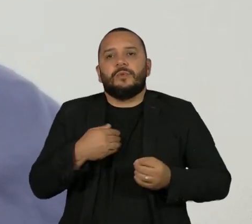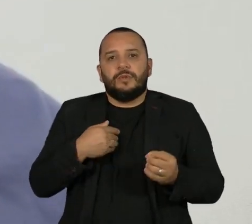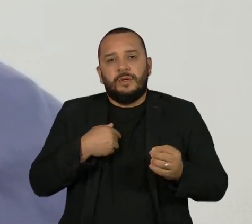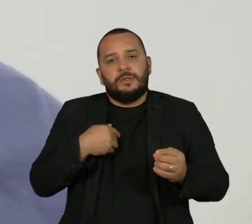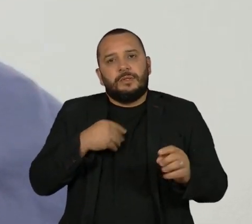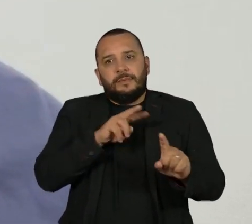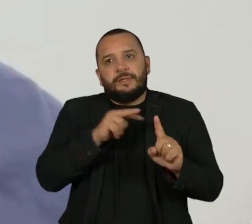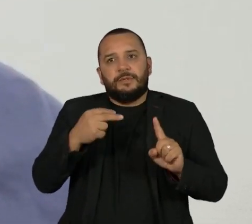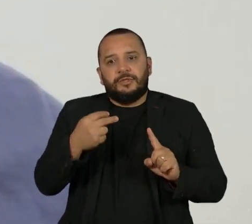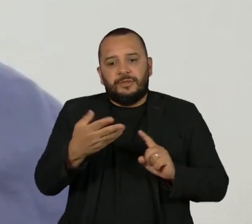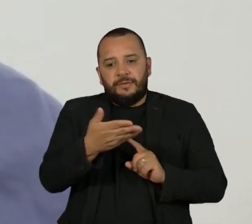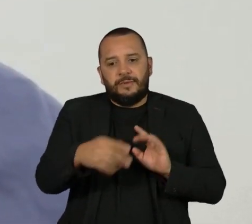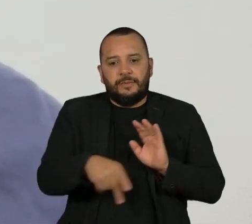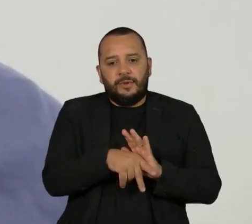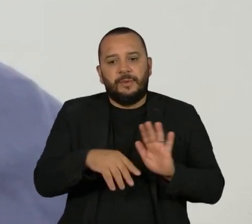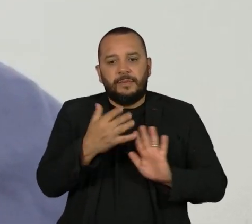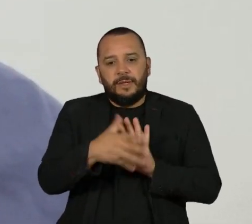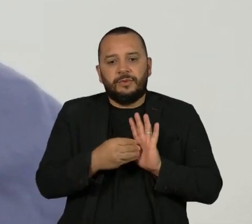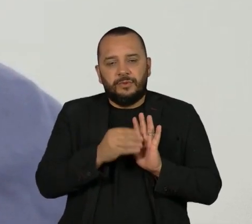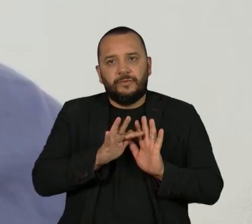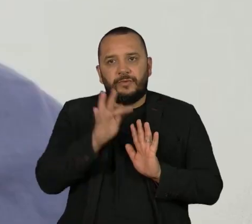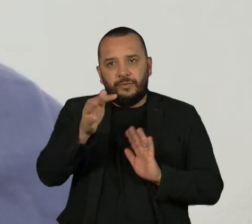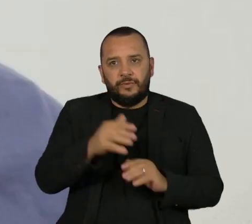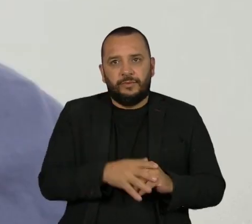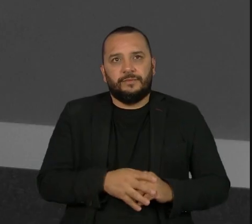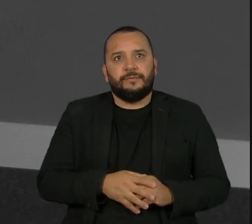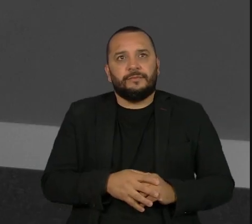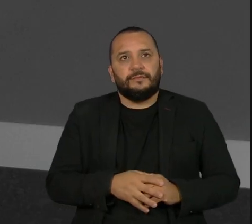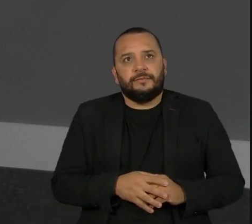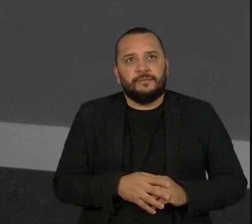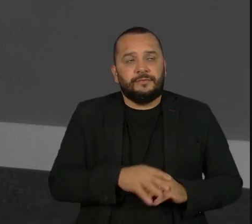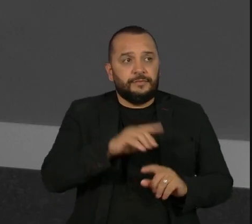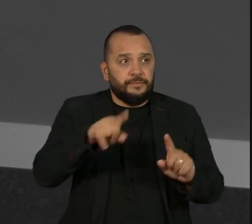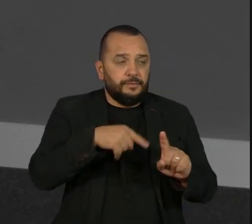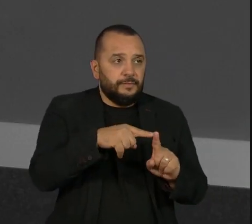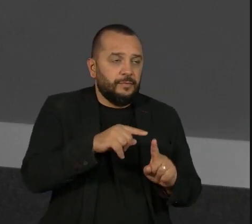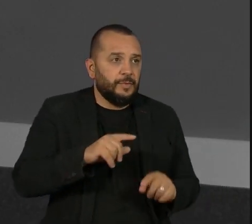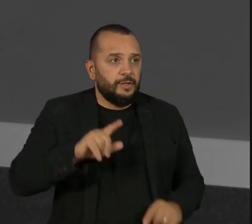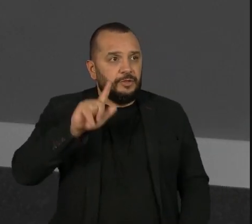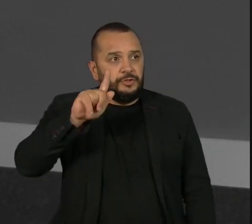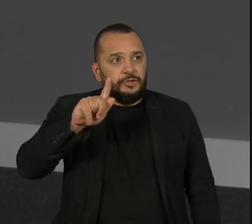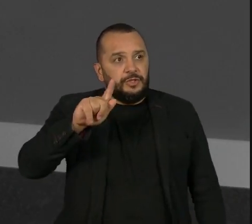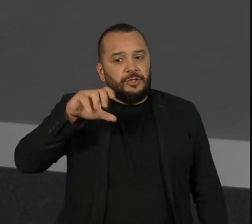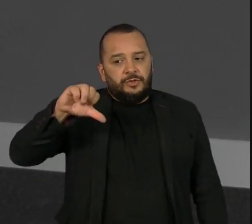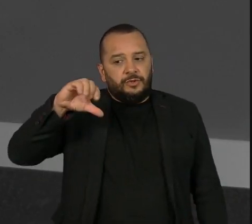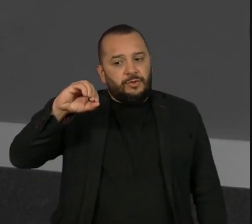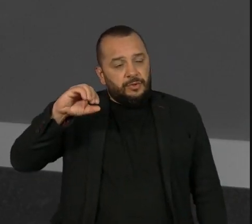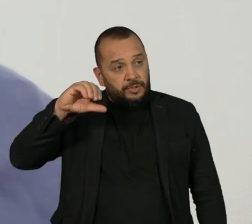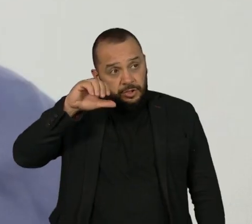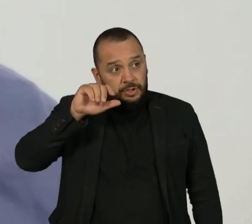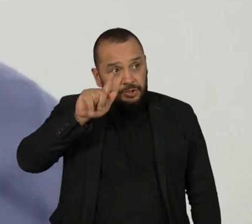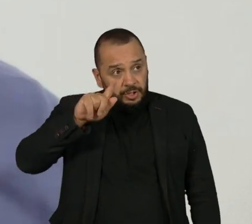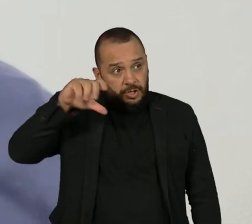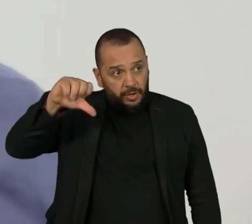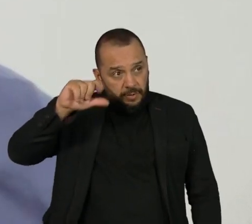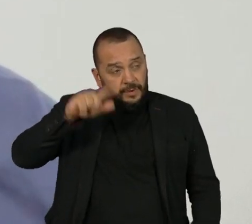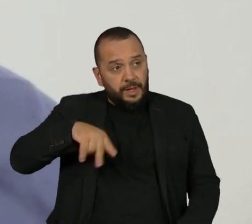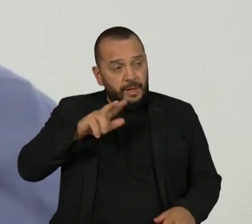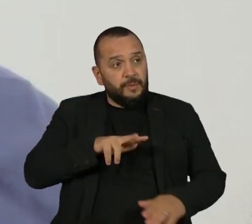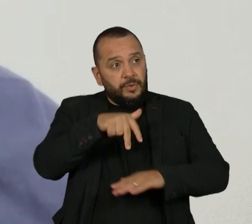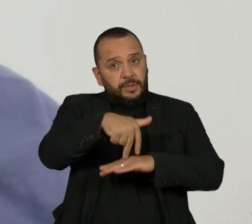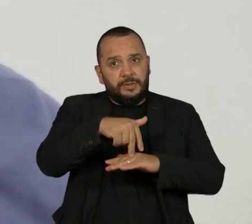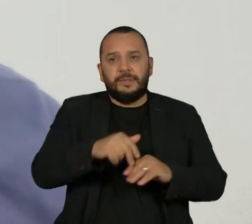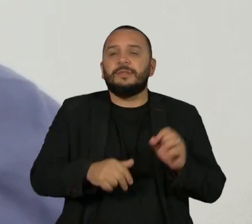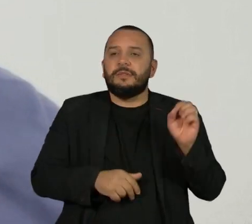Amazônia, né, no futuro, né? Então, o objetivo do G9 é protagonismo. É protagonismo